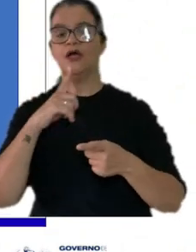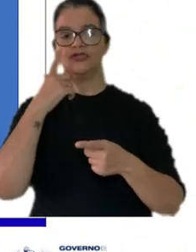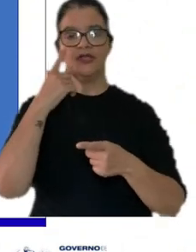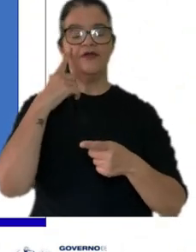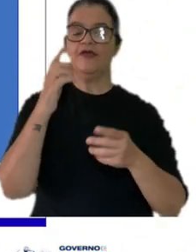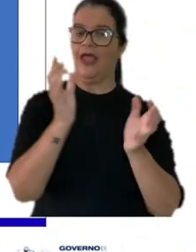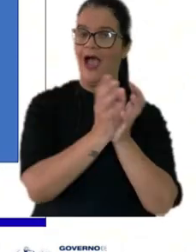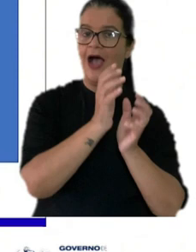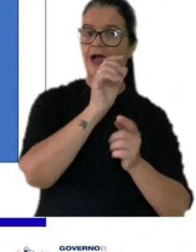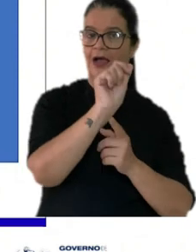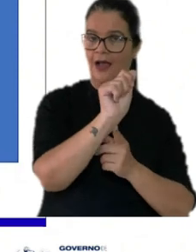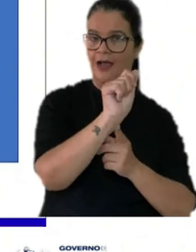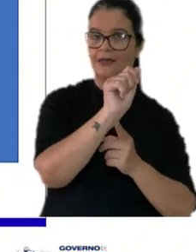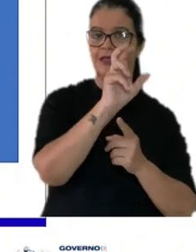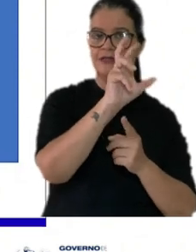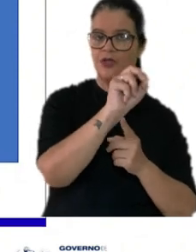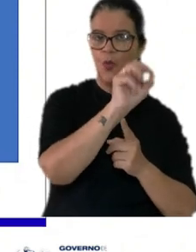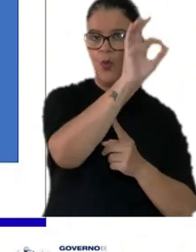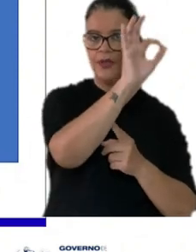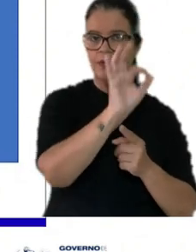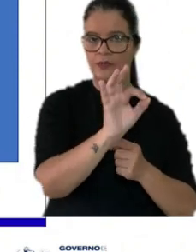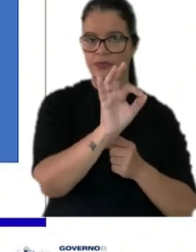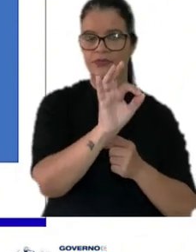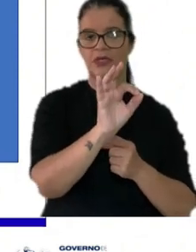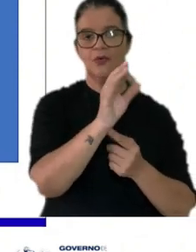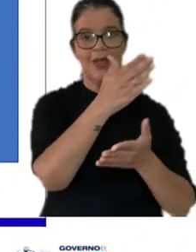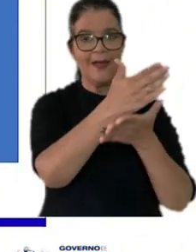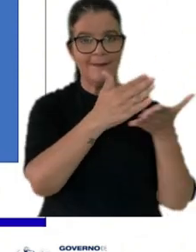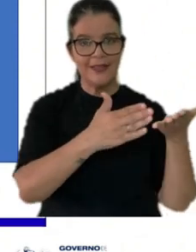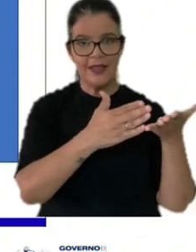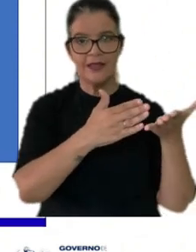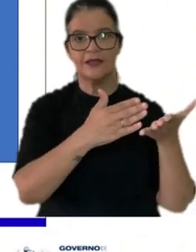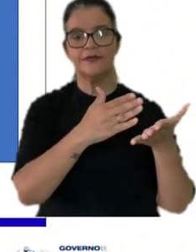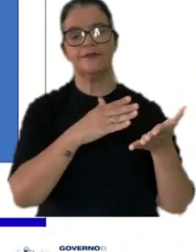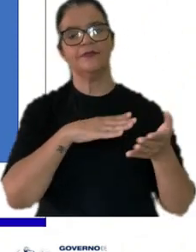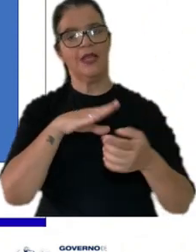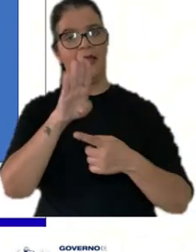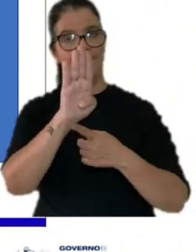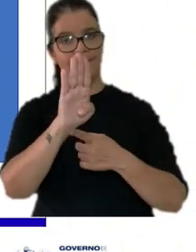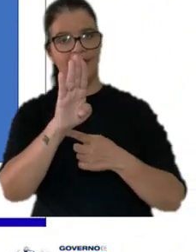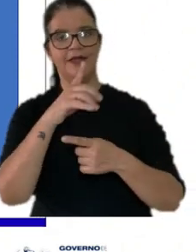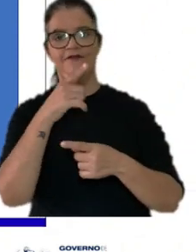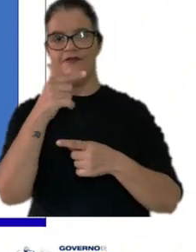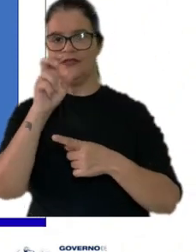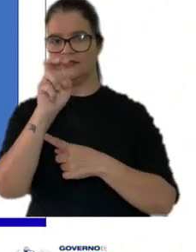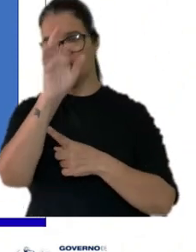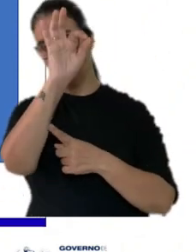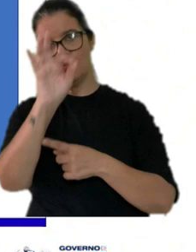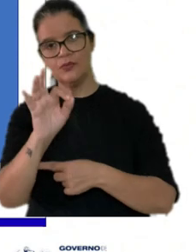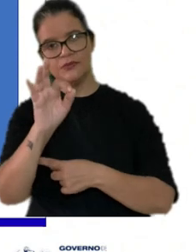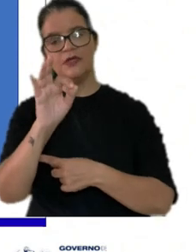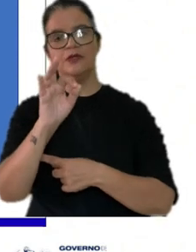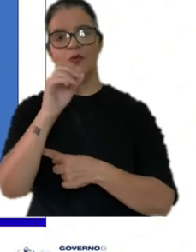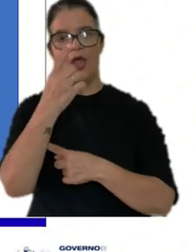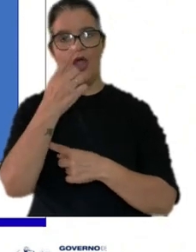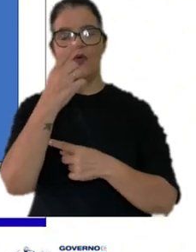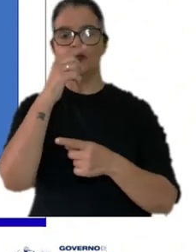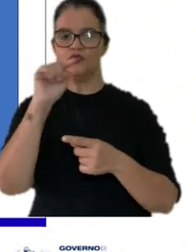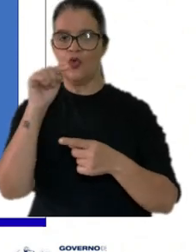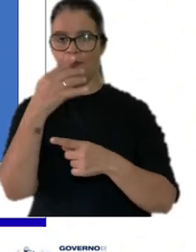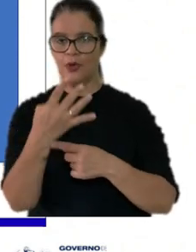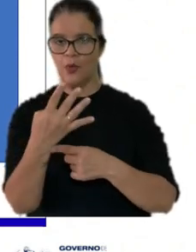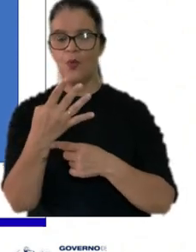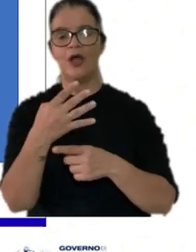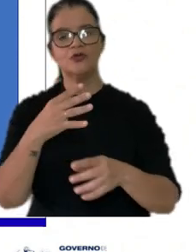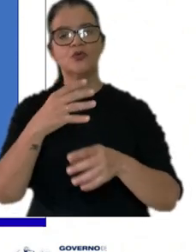% que é a metade letra B 25% que no caso é 1 quarto que já soma